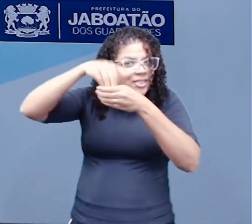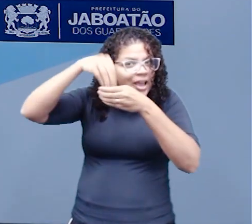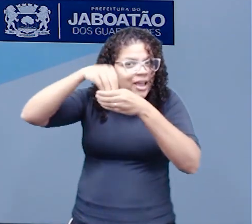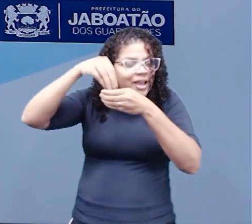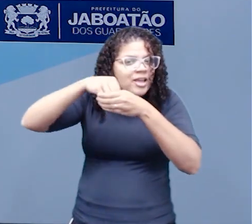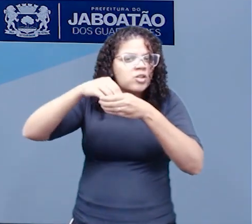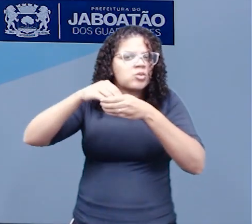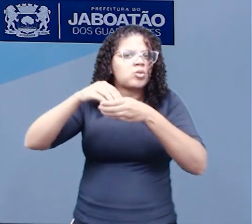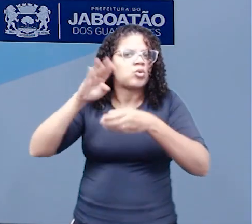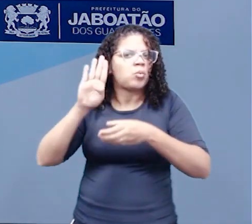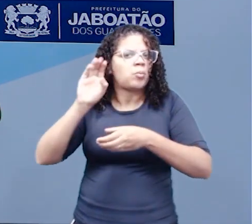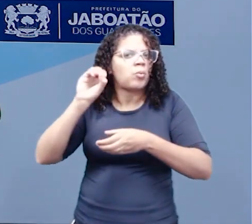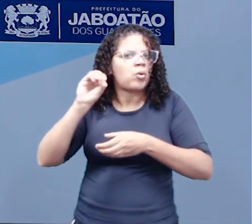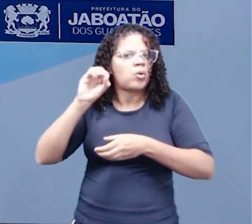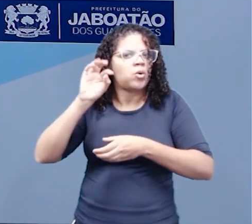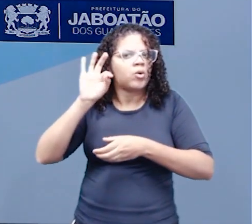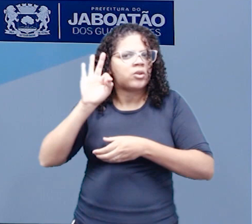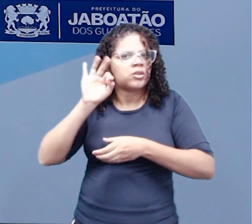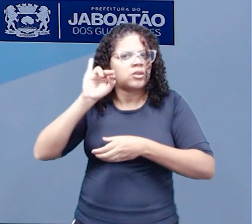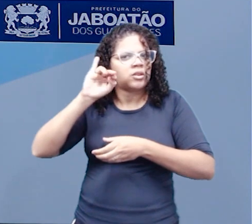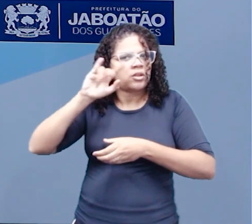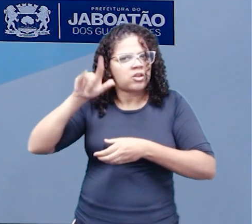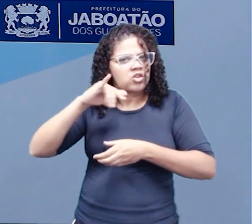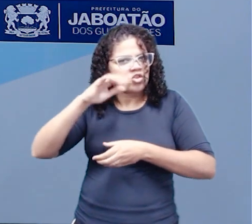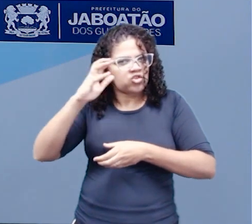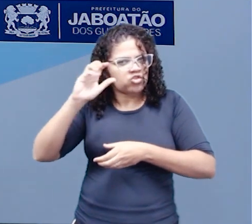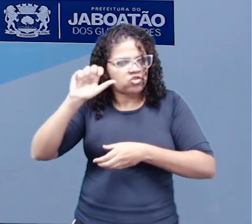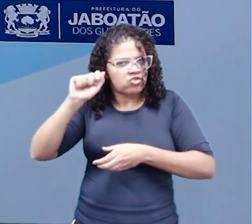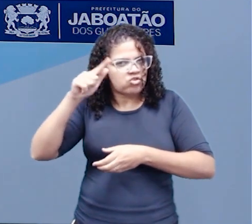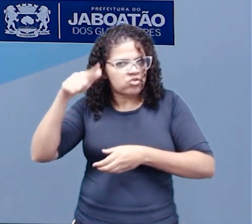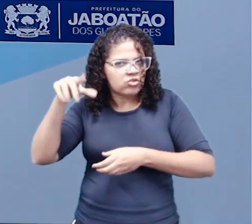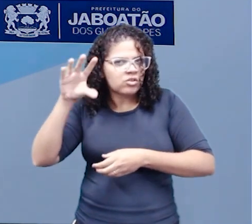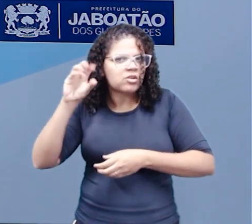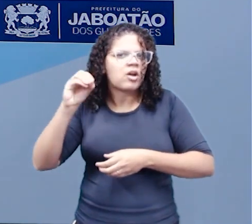botijão, ele é líquido, certo? Então,